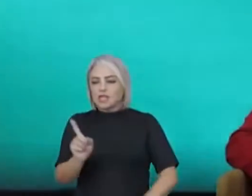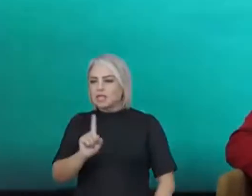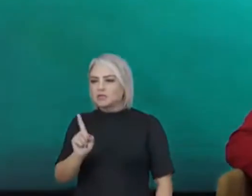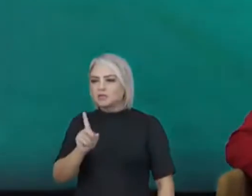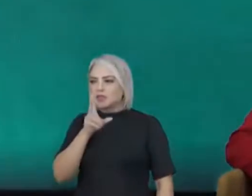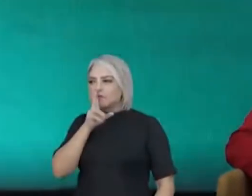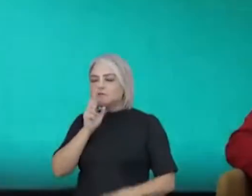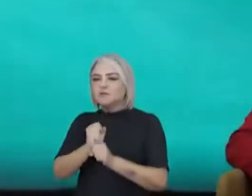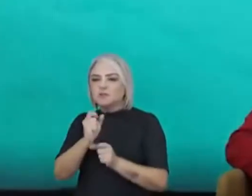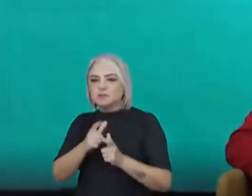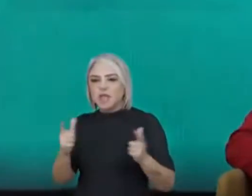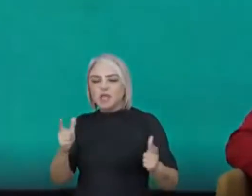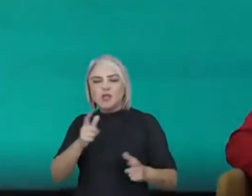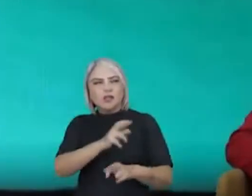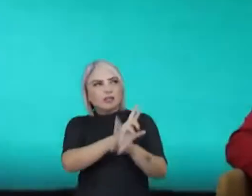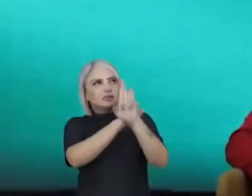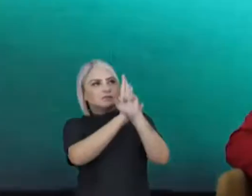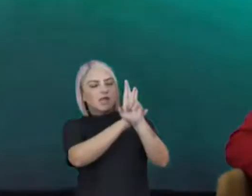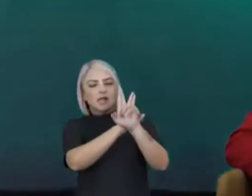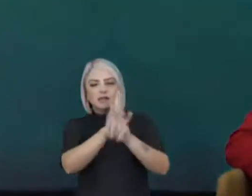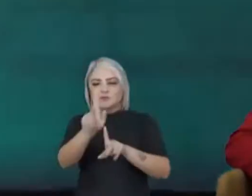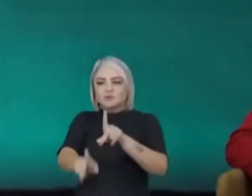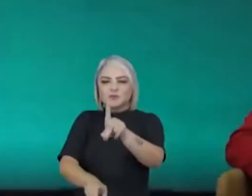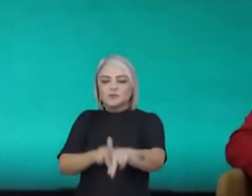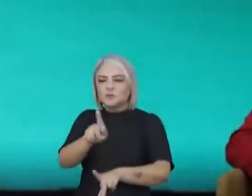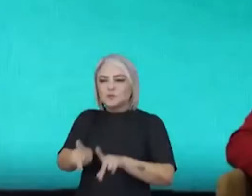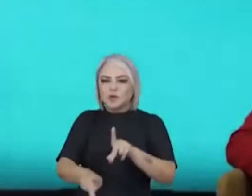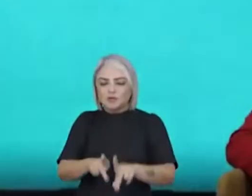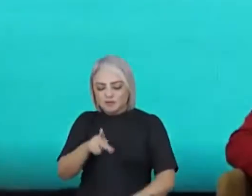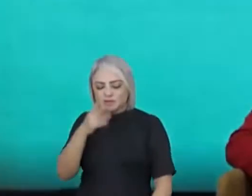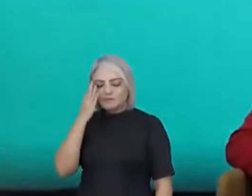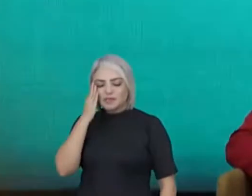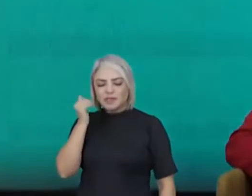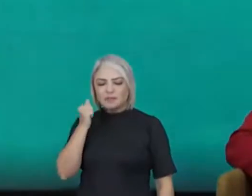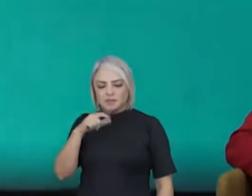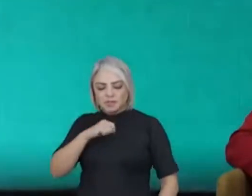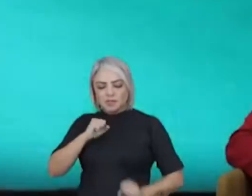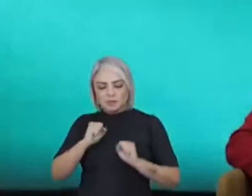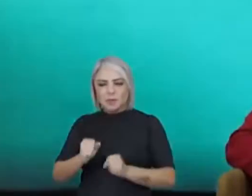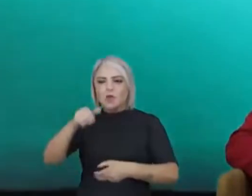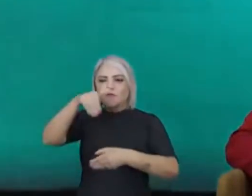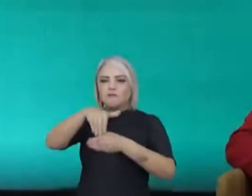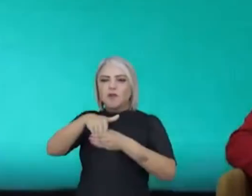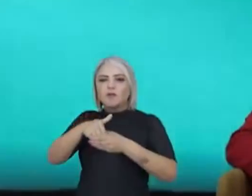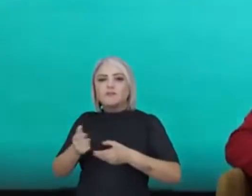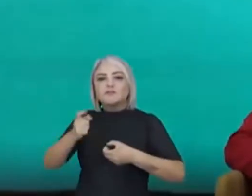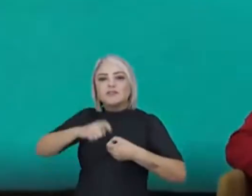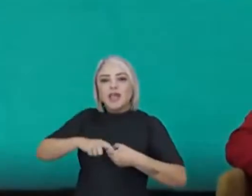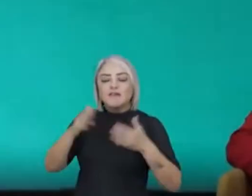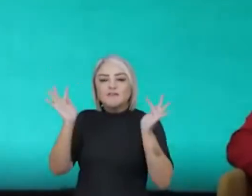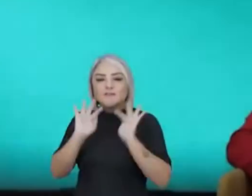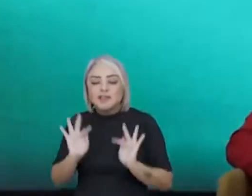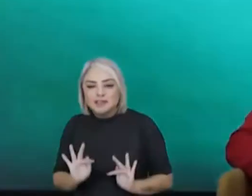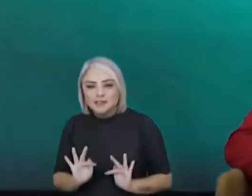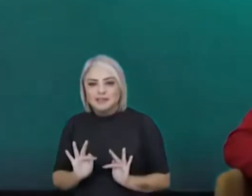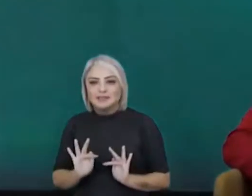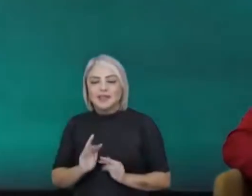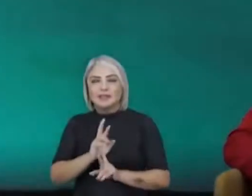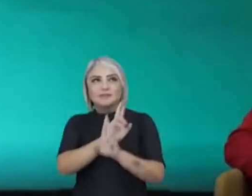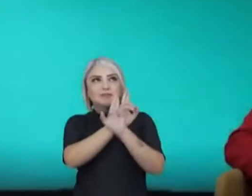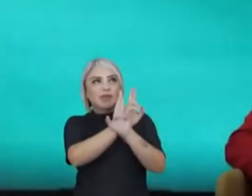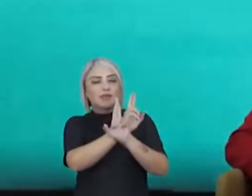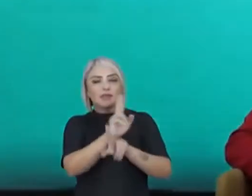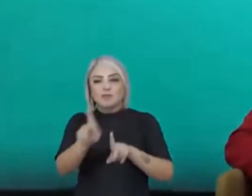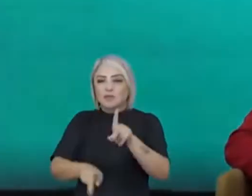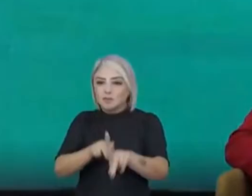maior que a esperança de um povo que sabe que pode voltar a ser feliz a esperança de um povo